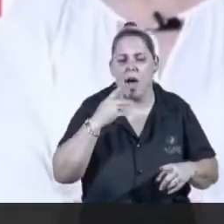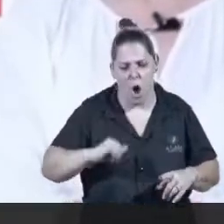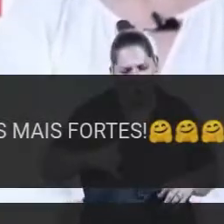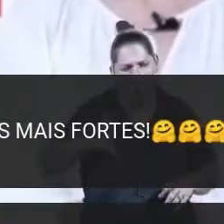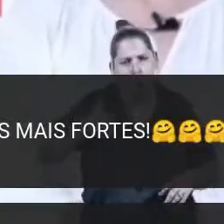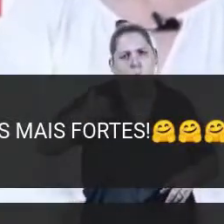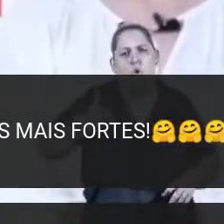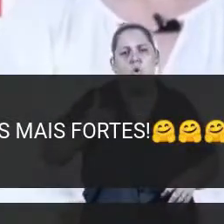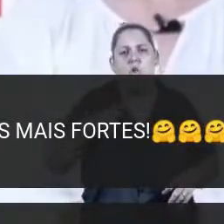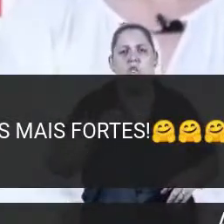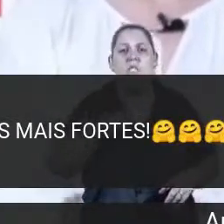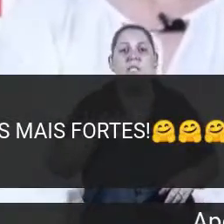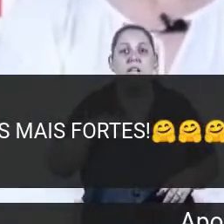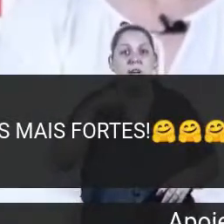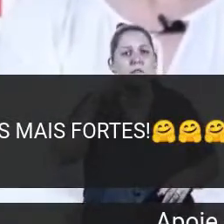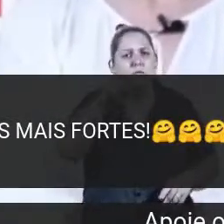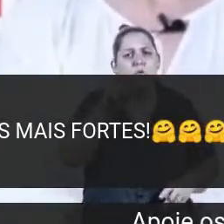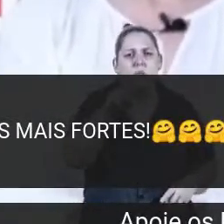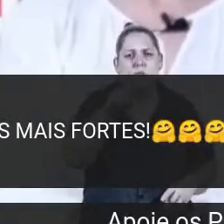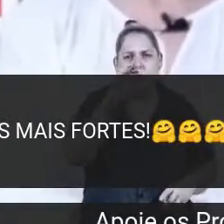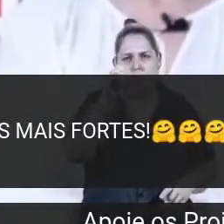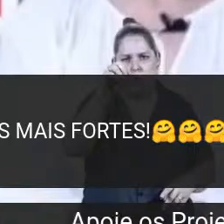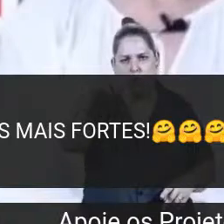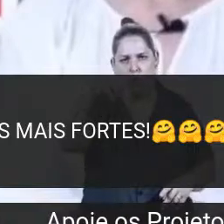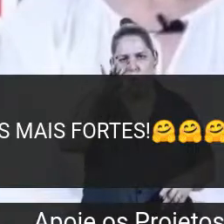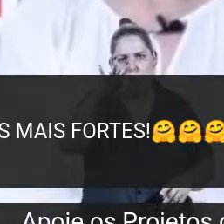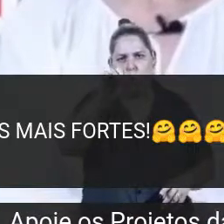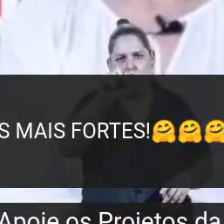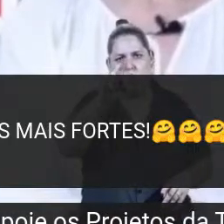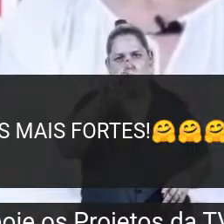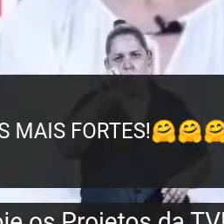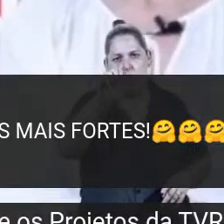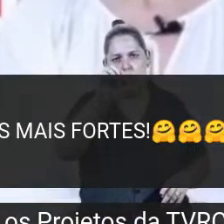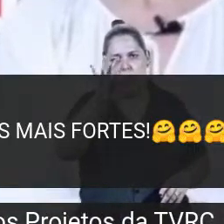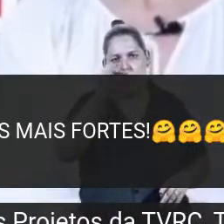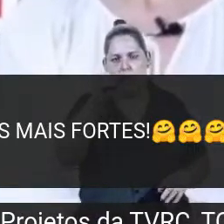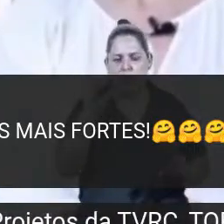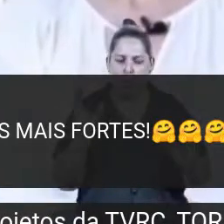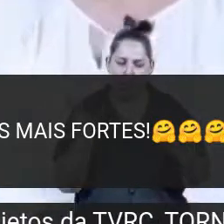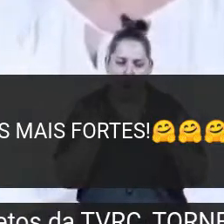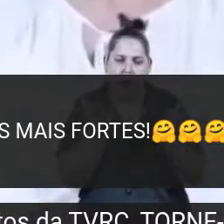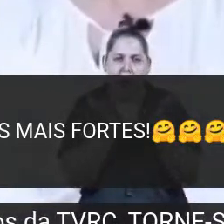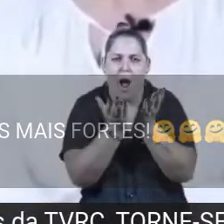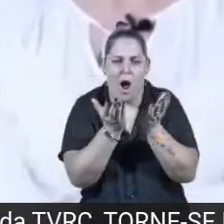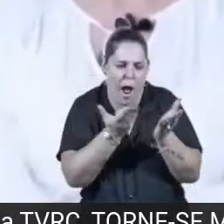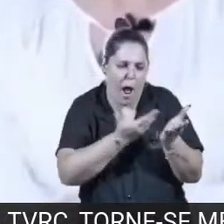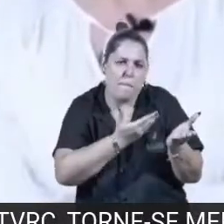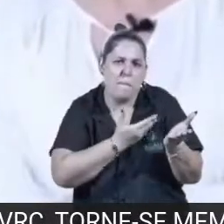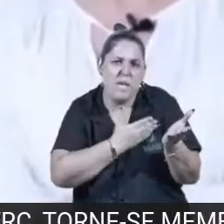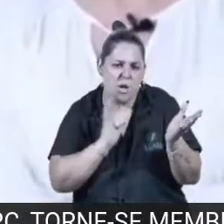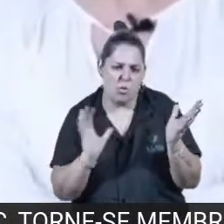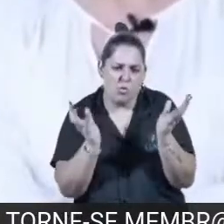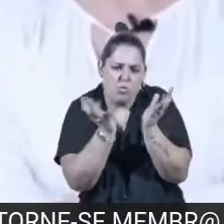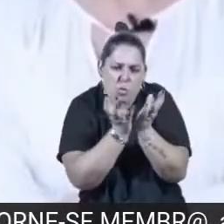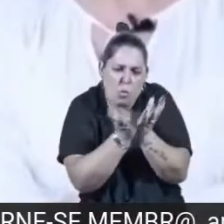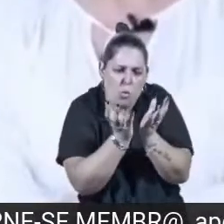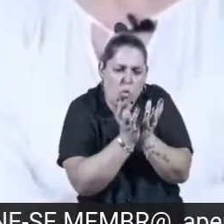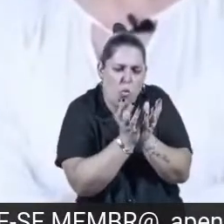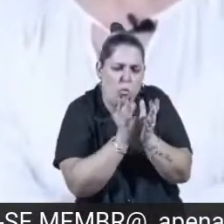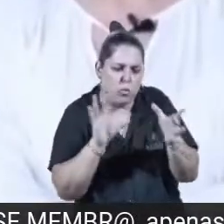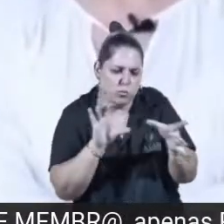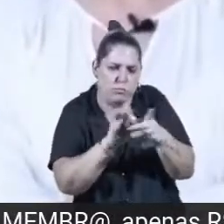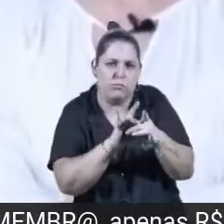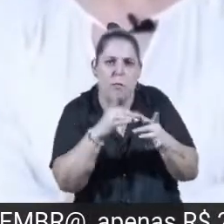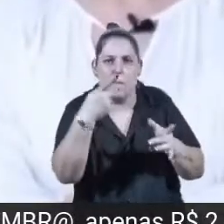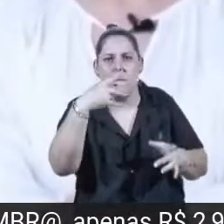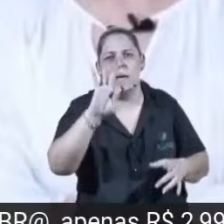de tê-lo como companheiro e como parte da nossa bancada, do nosso